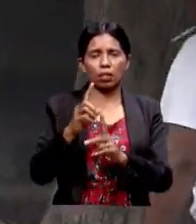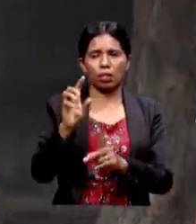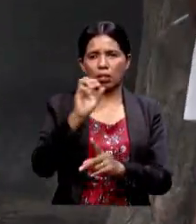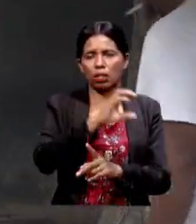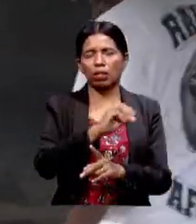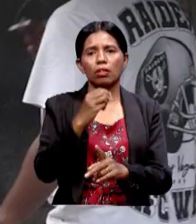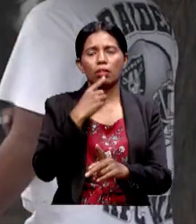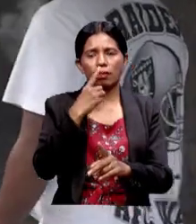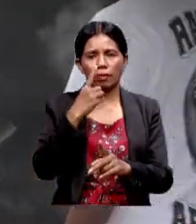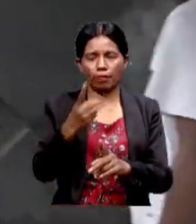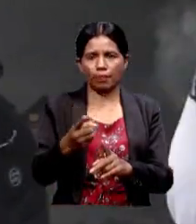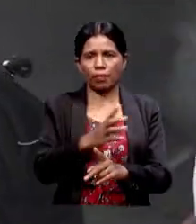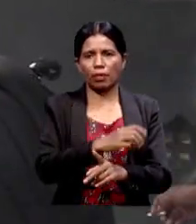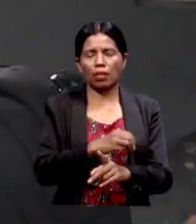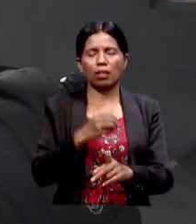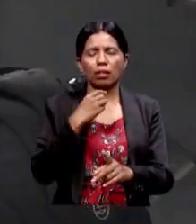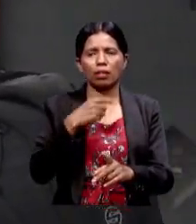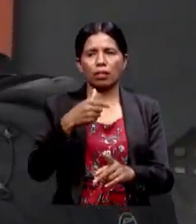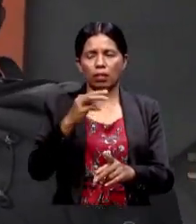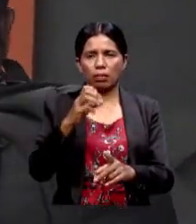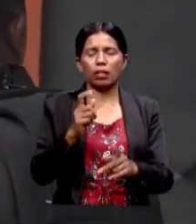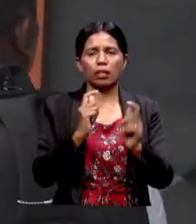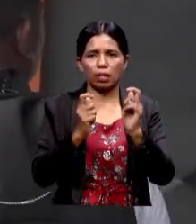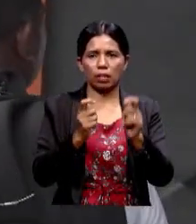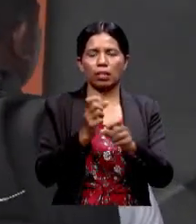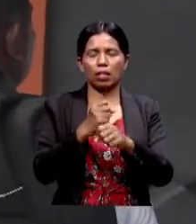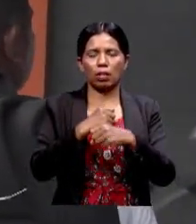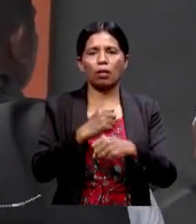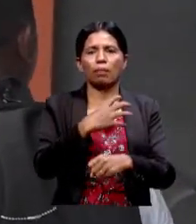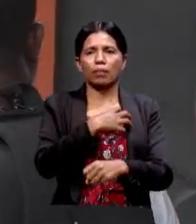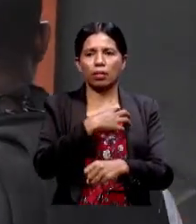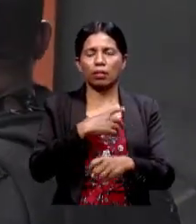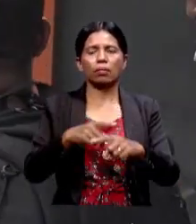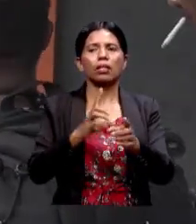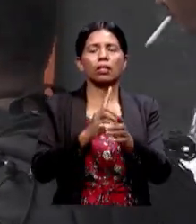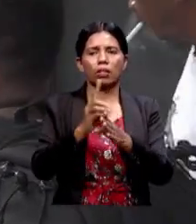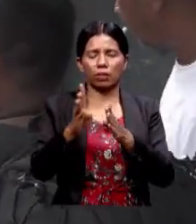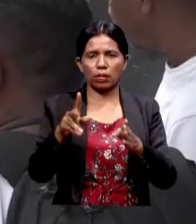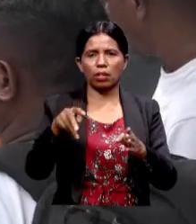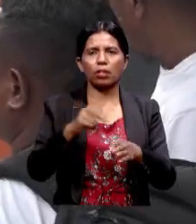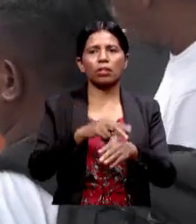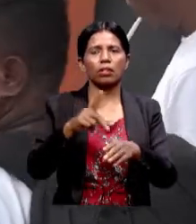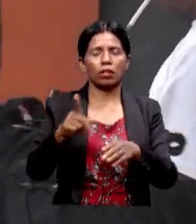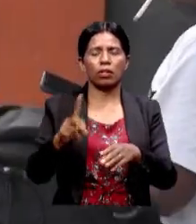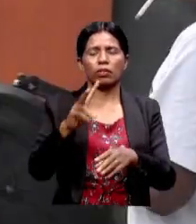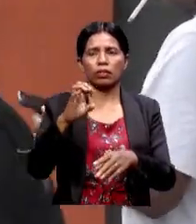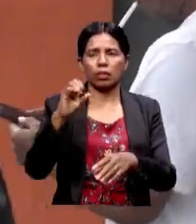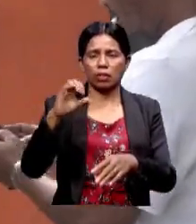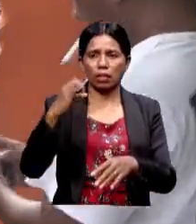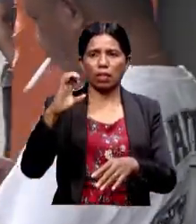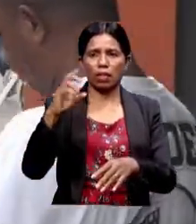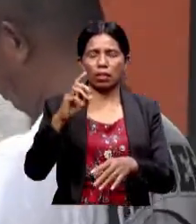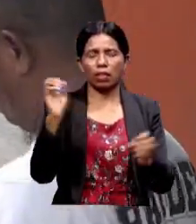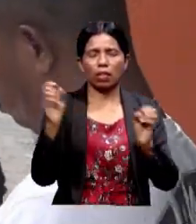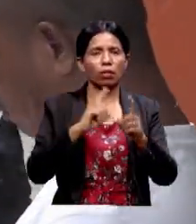flagrante delito ne, zemeni tenta atuhalo confirmação ho PSIC, mas be diretor nacional PSIC, Vicente Fernando Brito, la corre